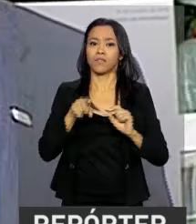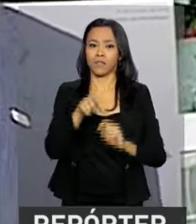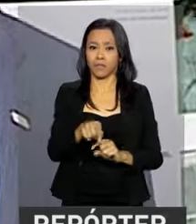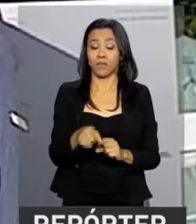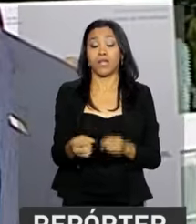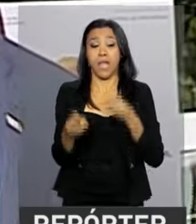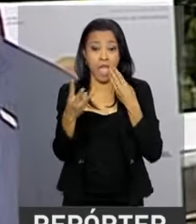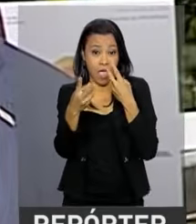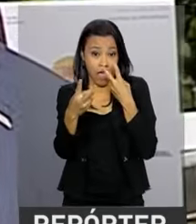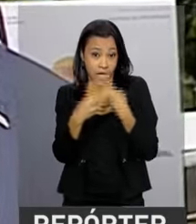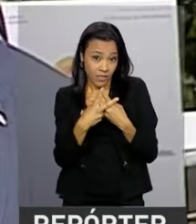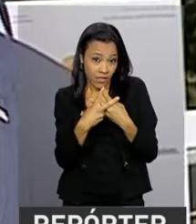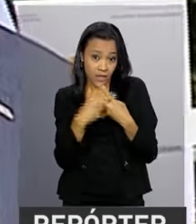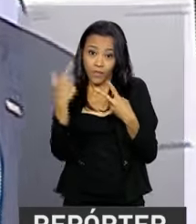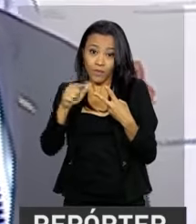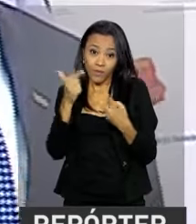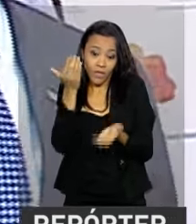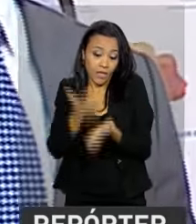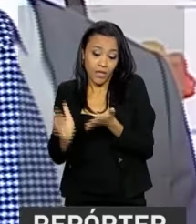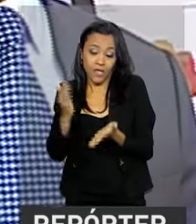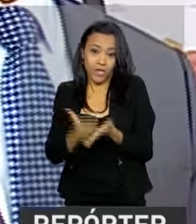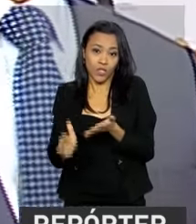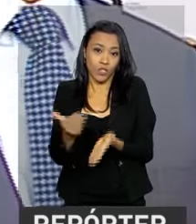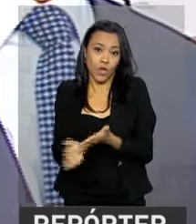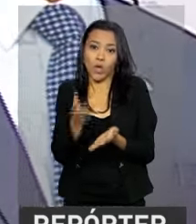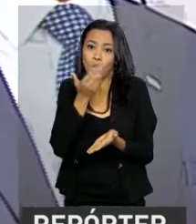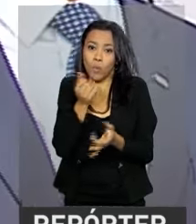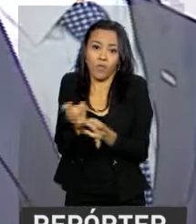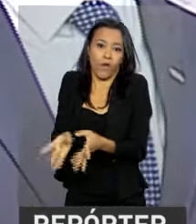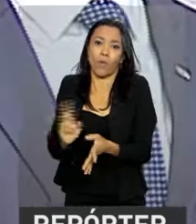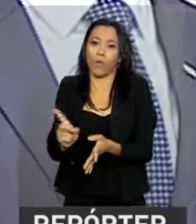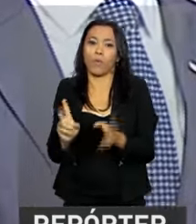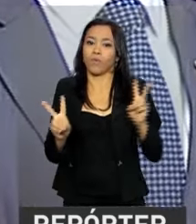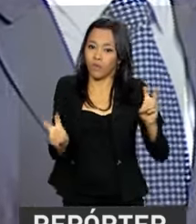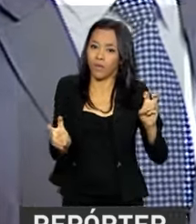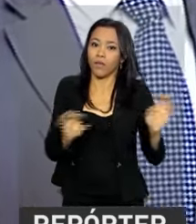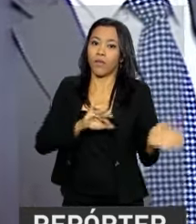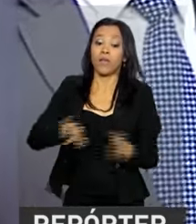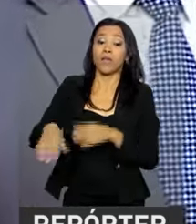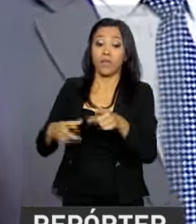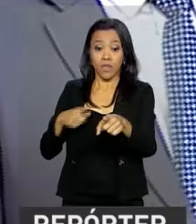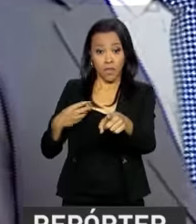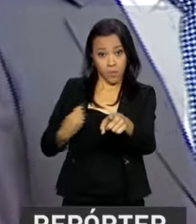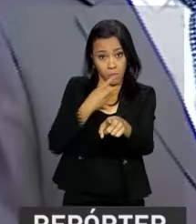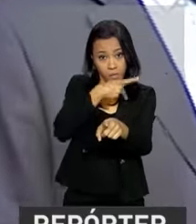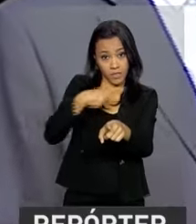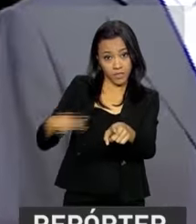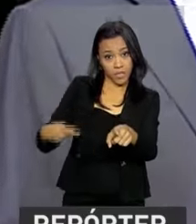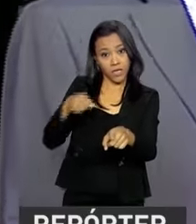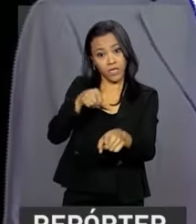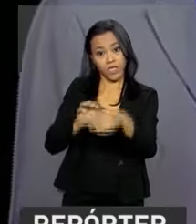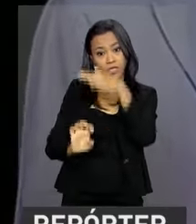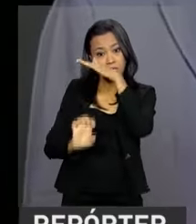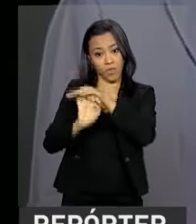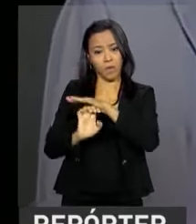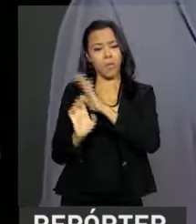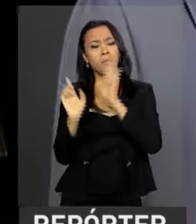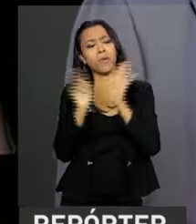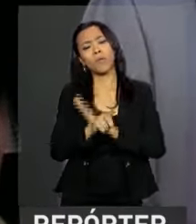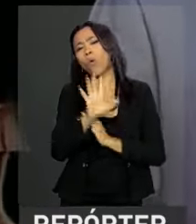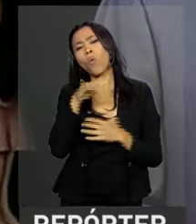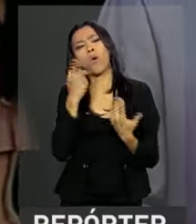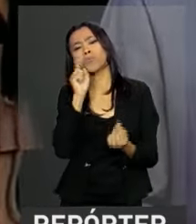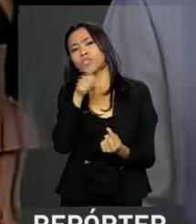desperdícios aqui ao meu lado maurício antônio lopes o presidente da embrapa presidente é com o objetivo dessa